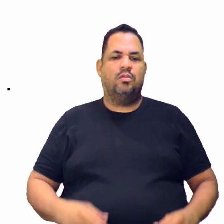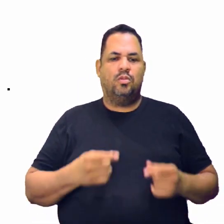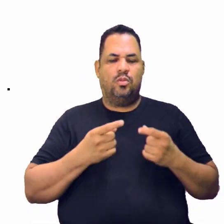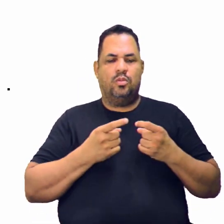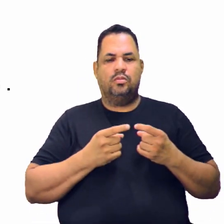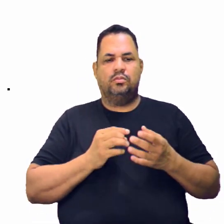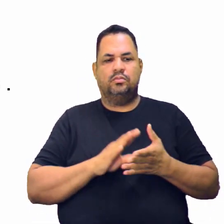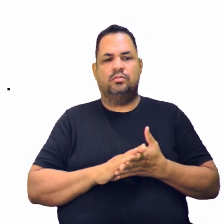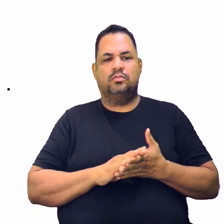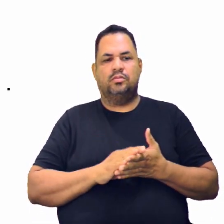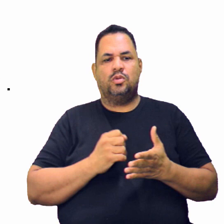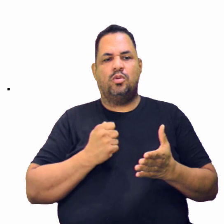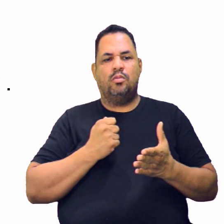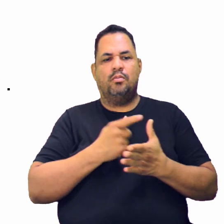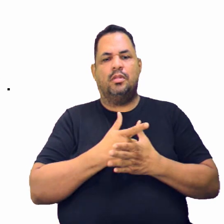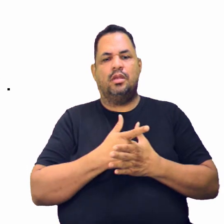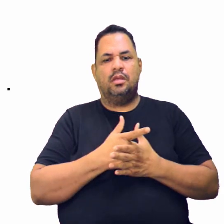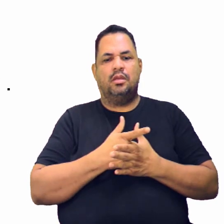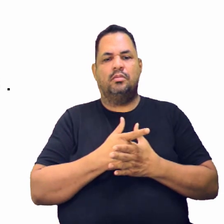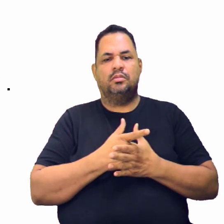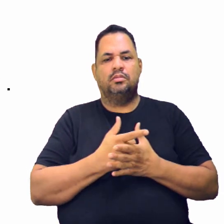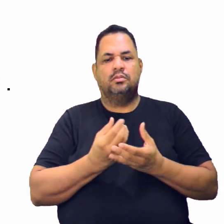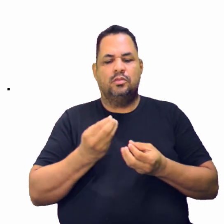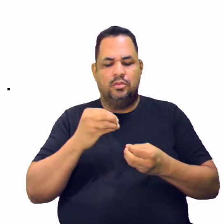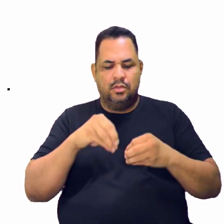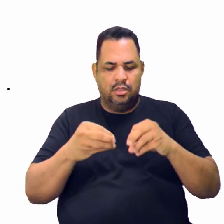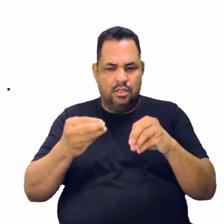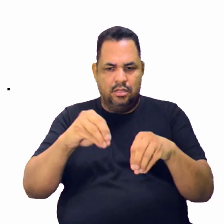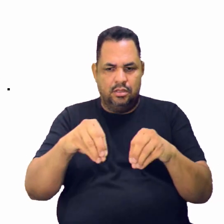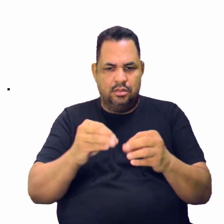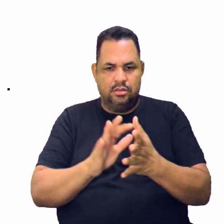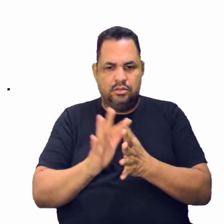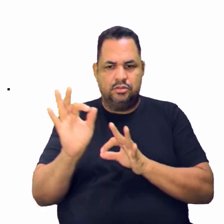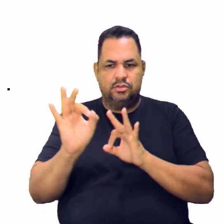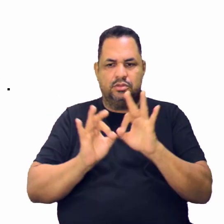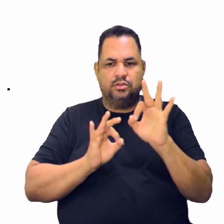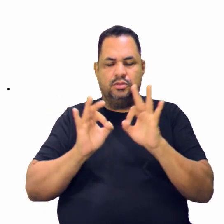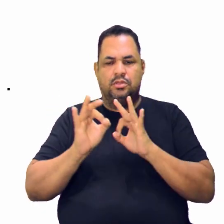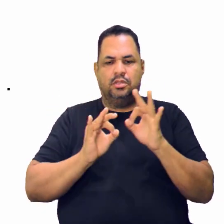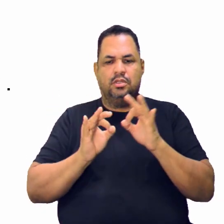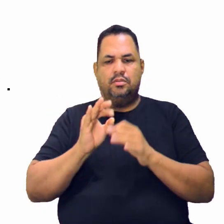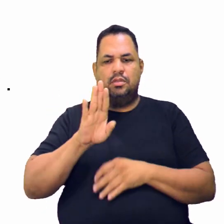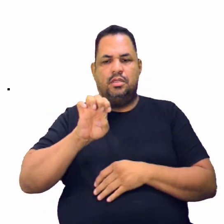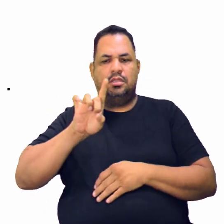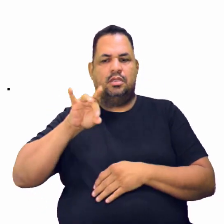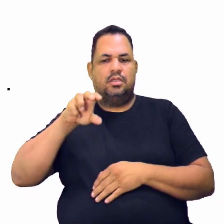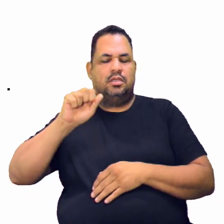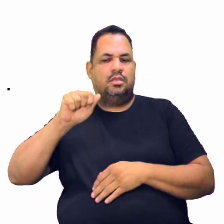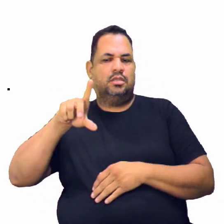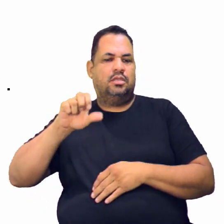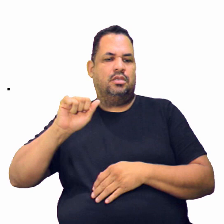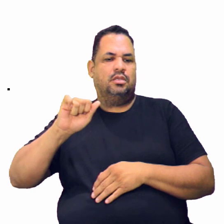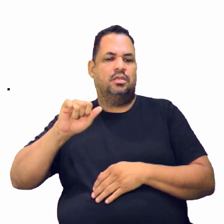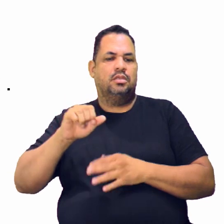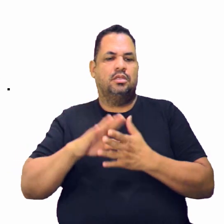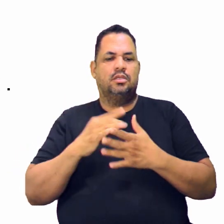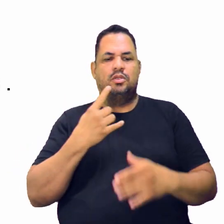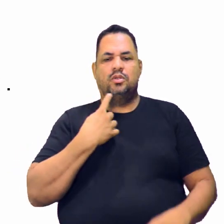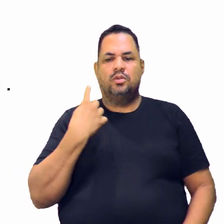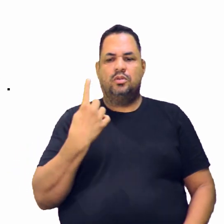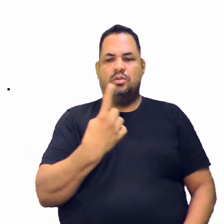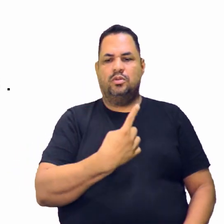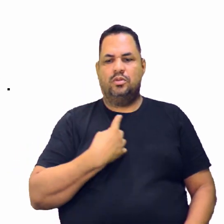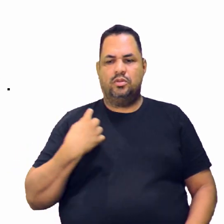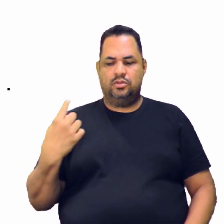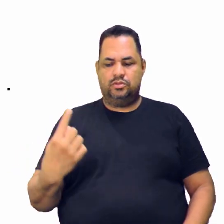Compramos plantas ornamentais. Quem fala compramos? Também nós compramos, tá certo?